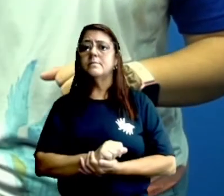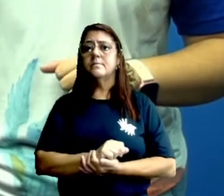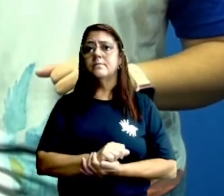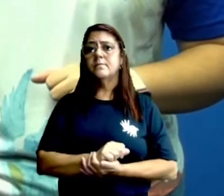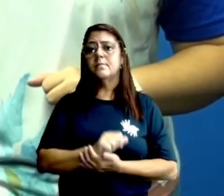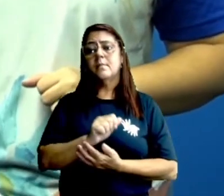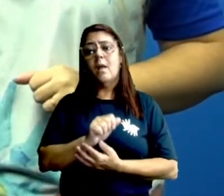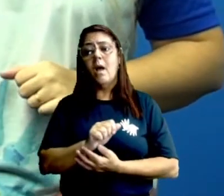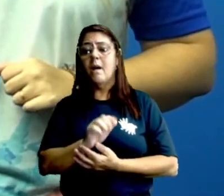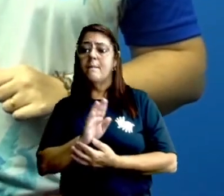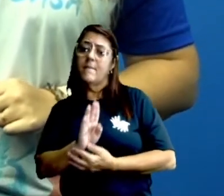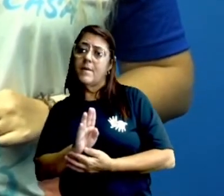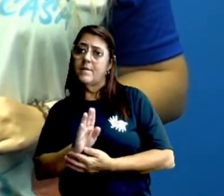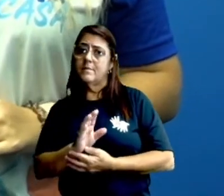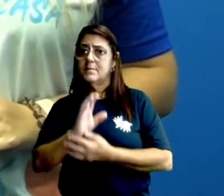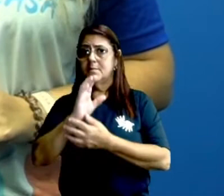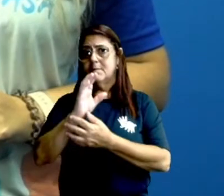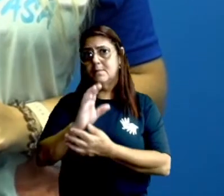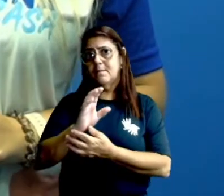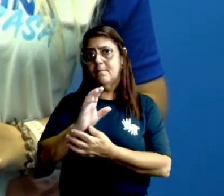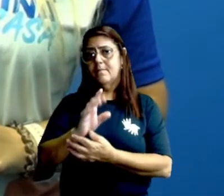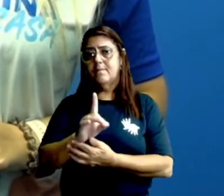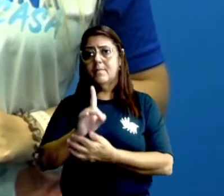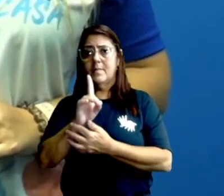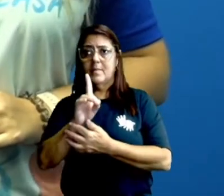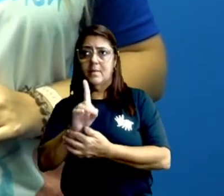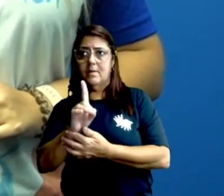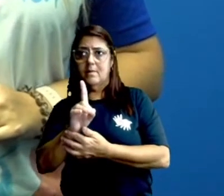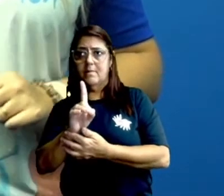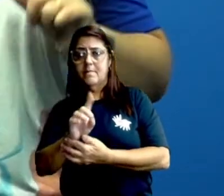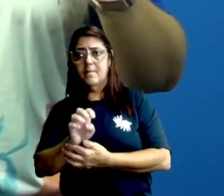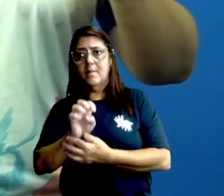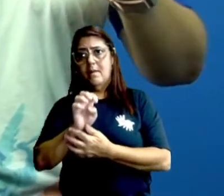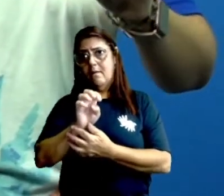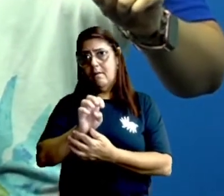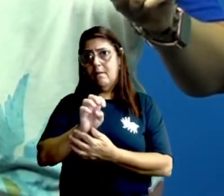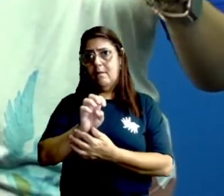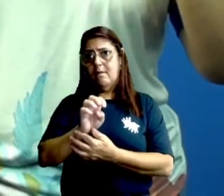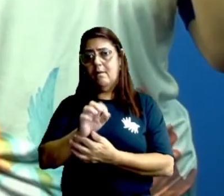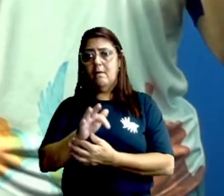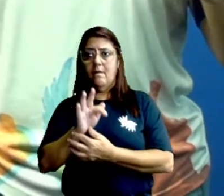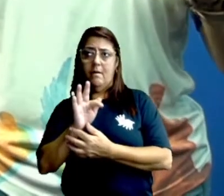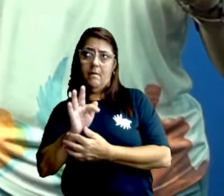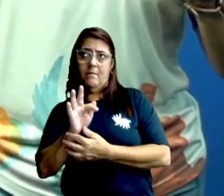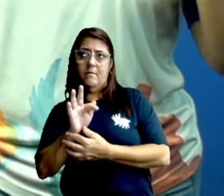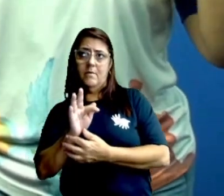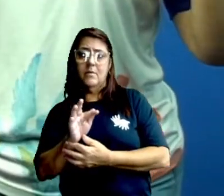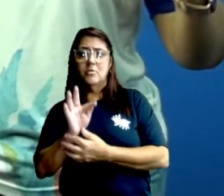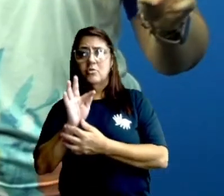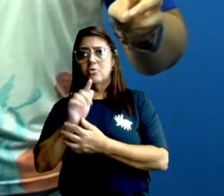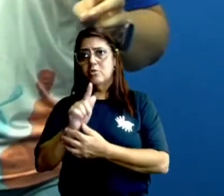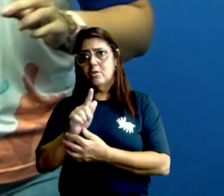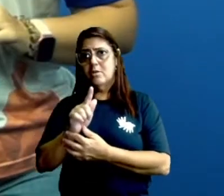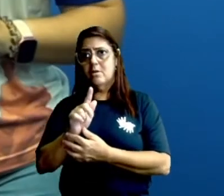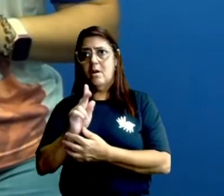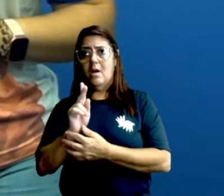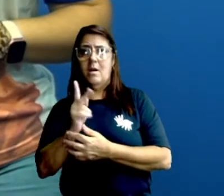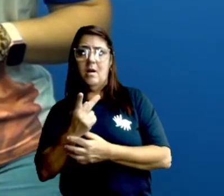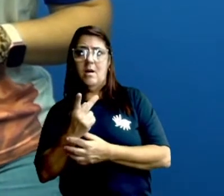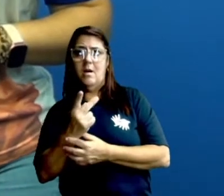alfabeto? A, B, C, D, E, F,